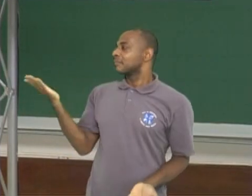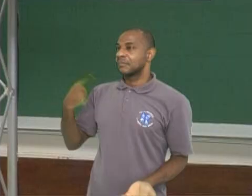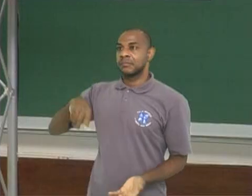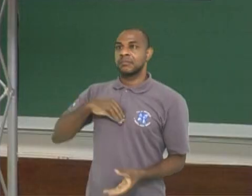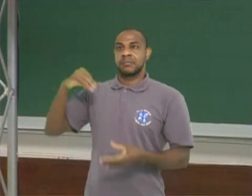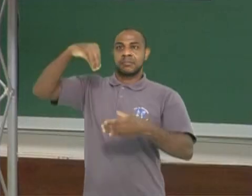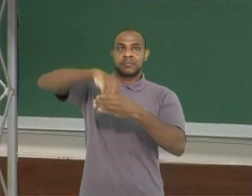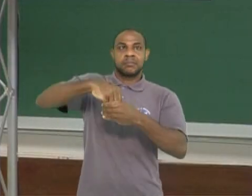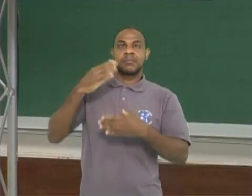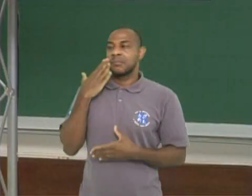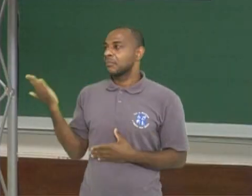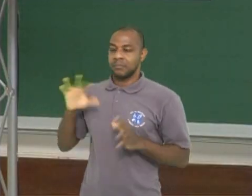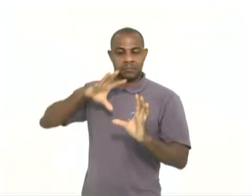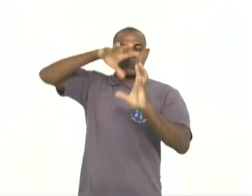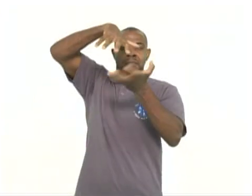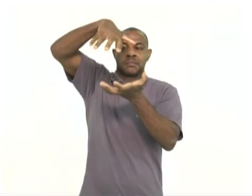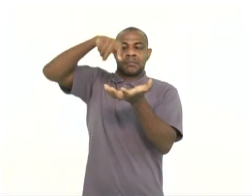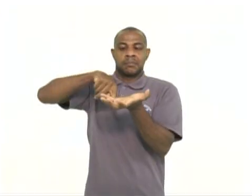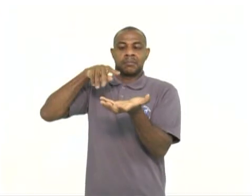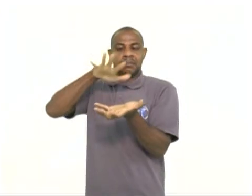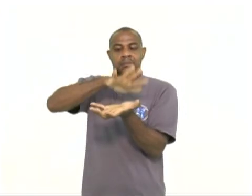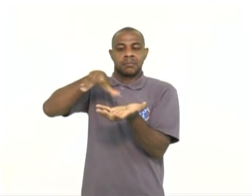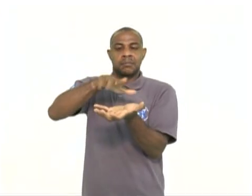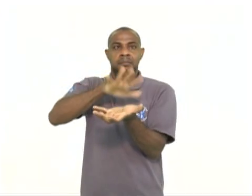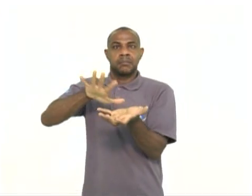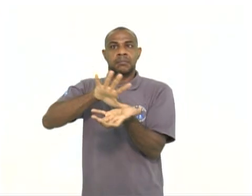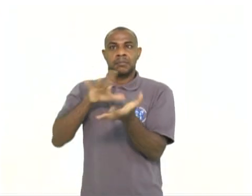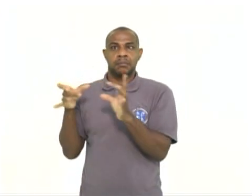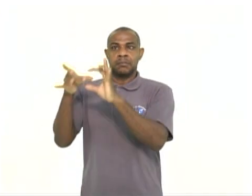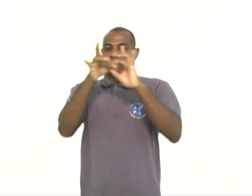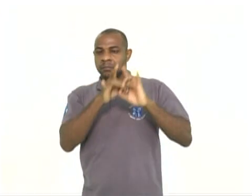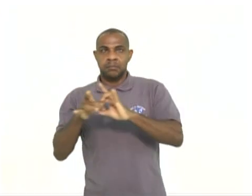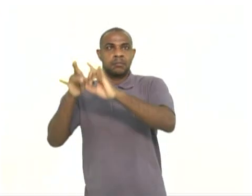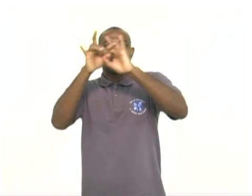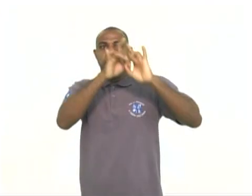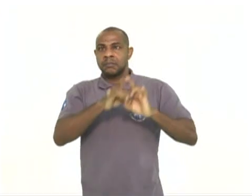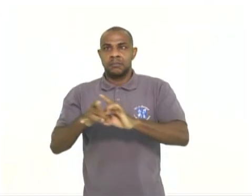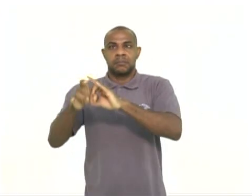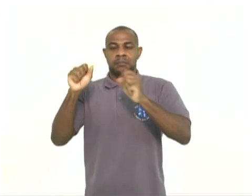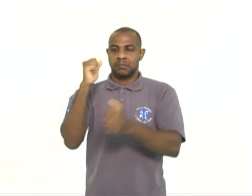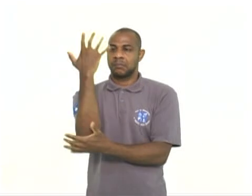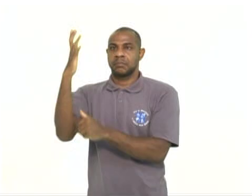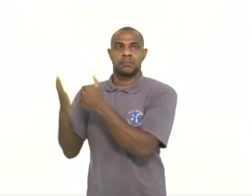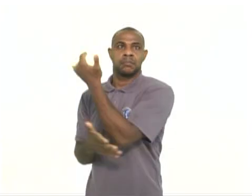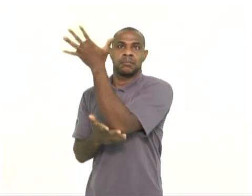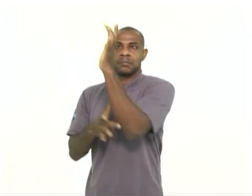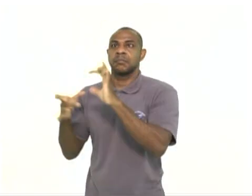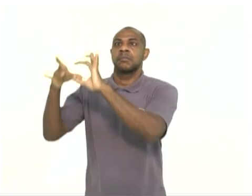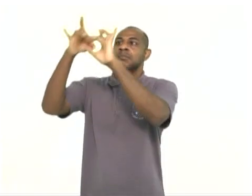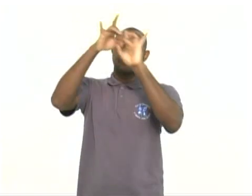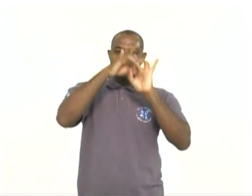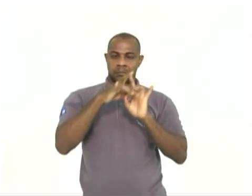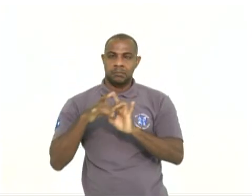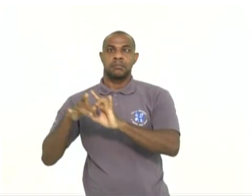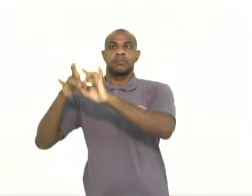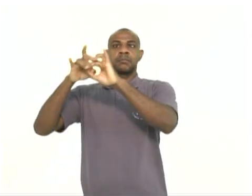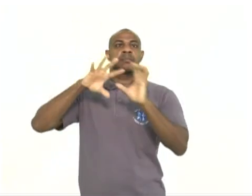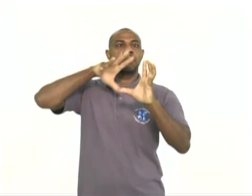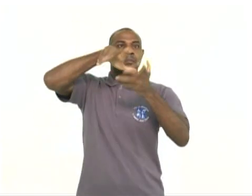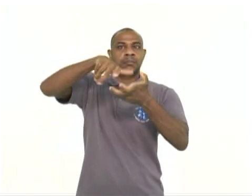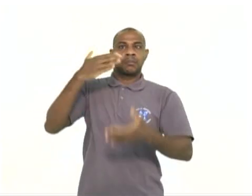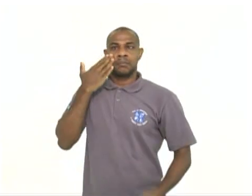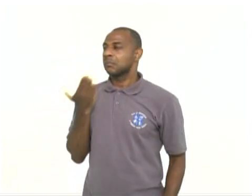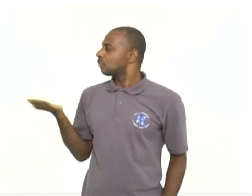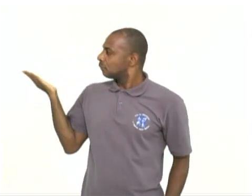parte é todo o planeta Terra, É um conjunto de todas as paisagens aqui que formam o